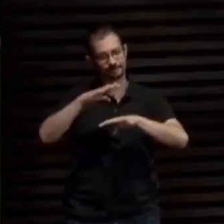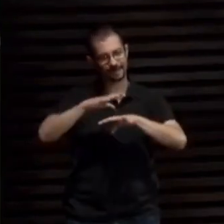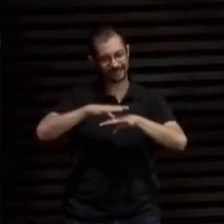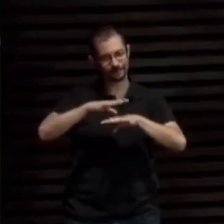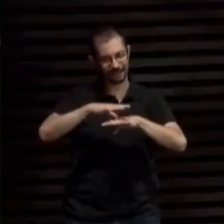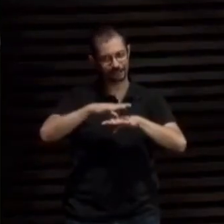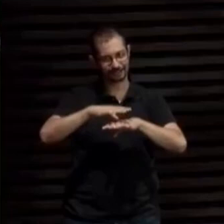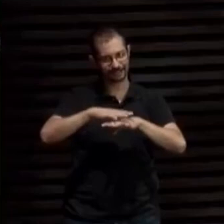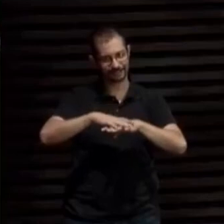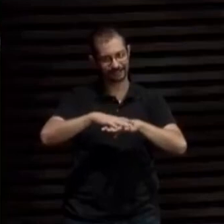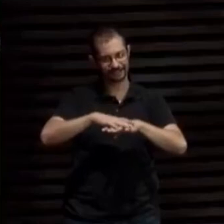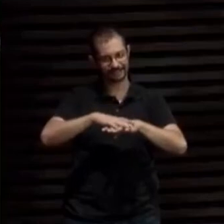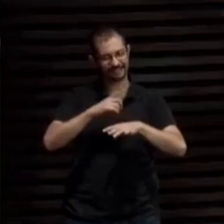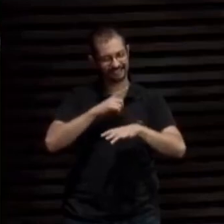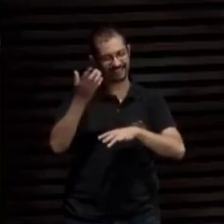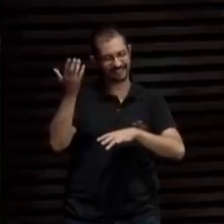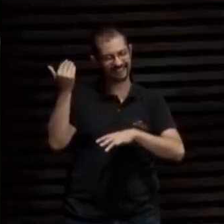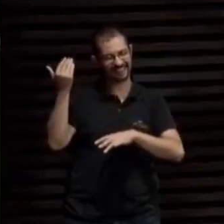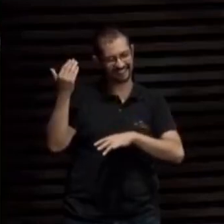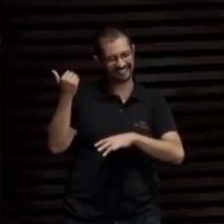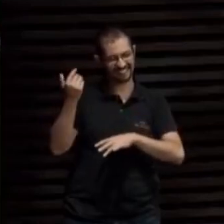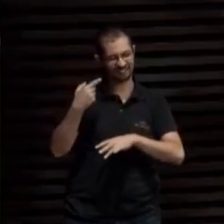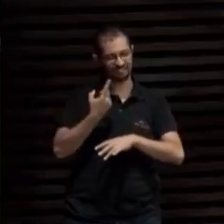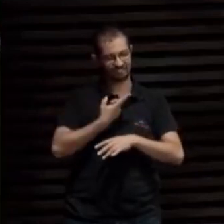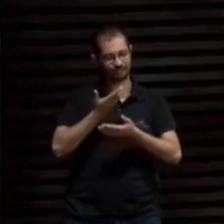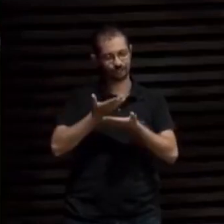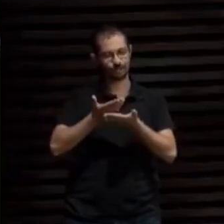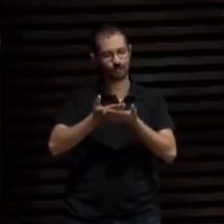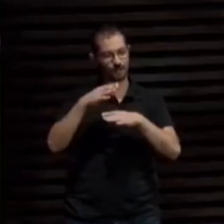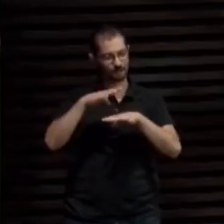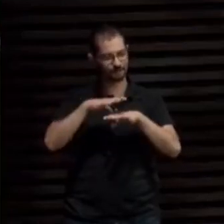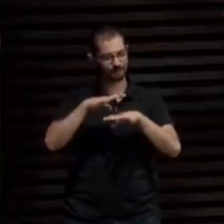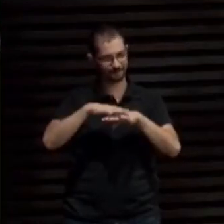Vocês se lembram desse teorema de Euclides? Não lembram, matemática?